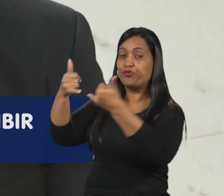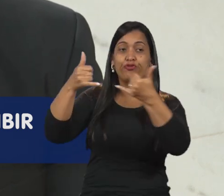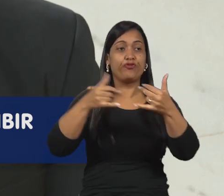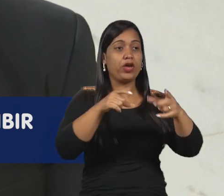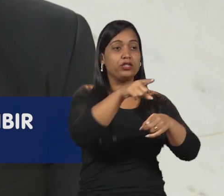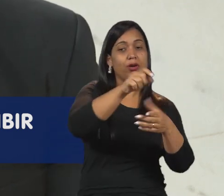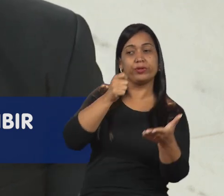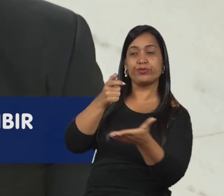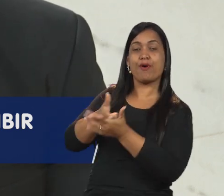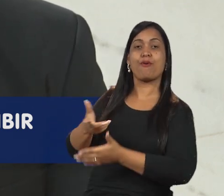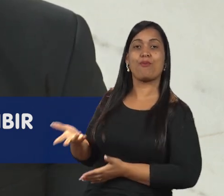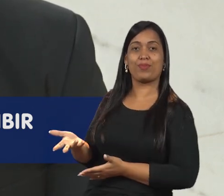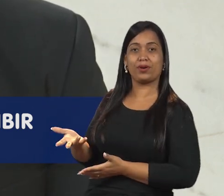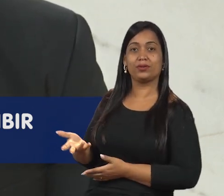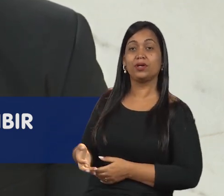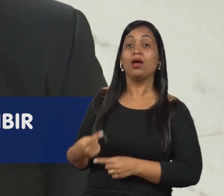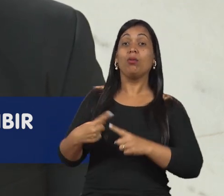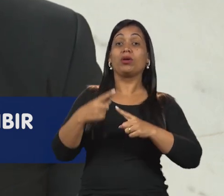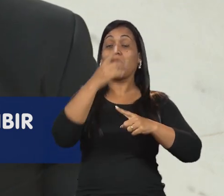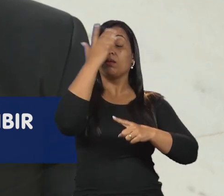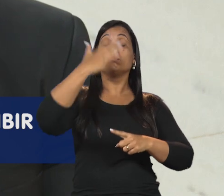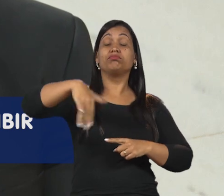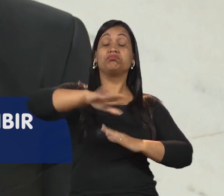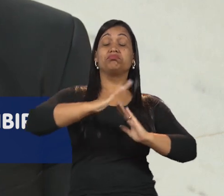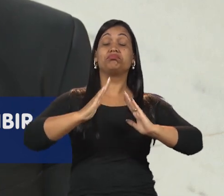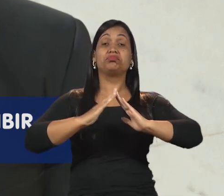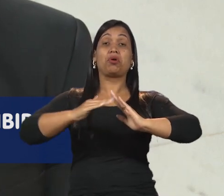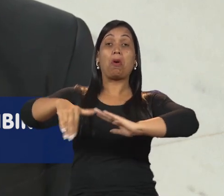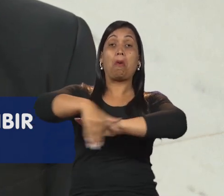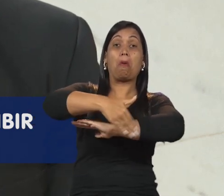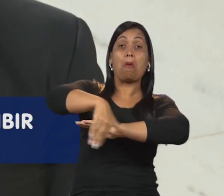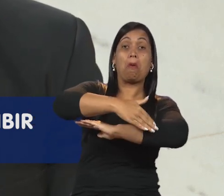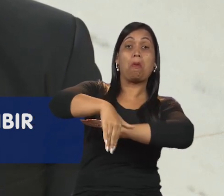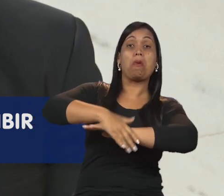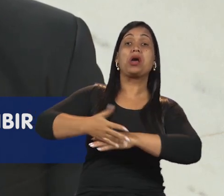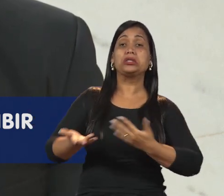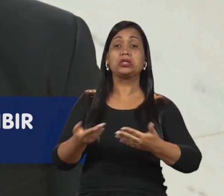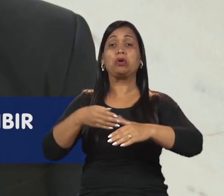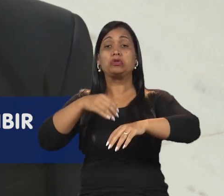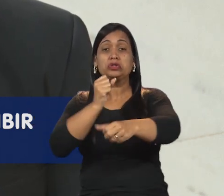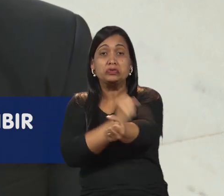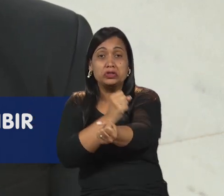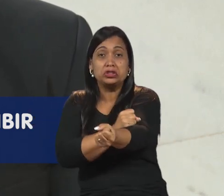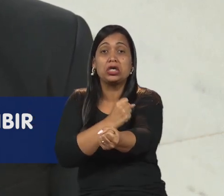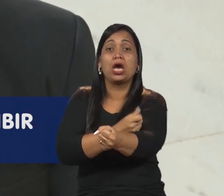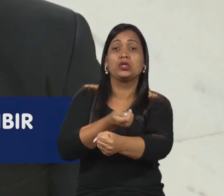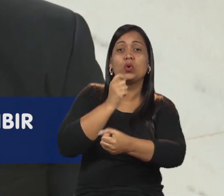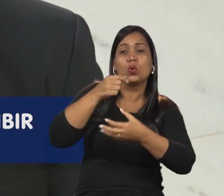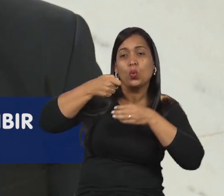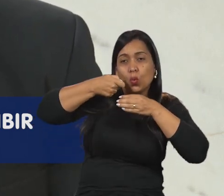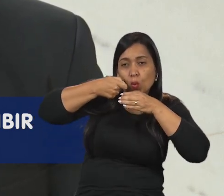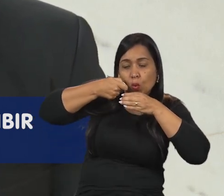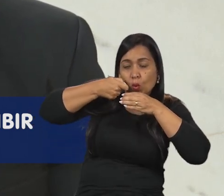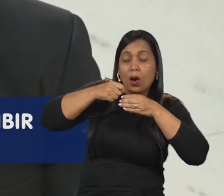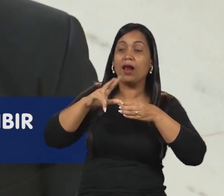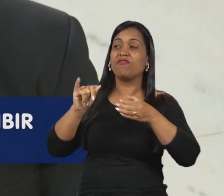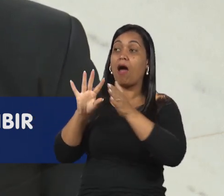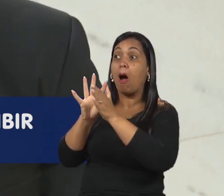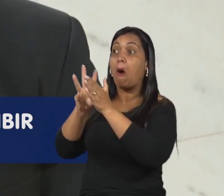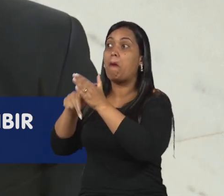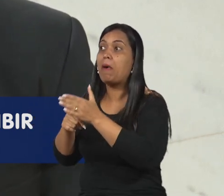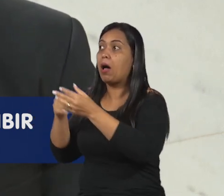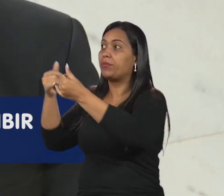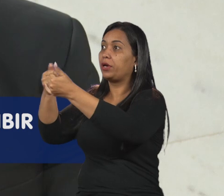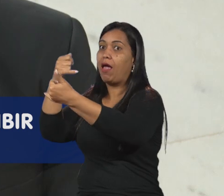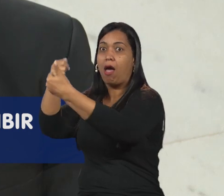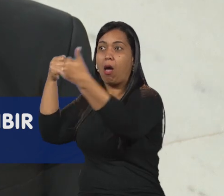pessoas em situação de rua que estão no vício do crack, e a gente sabe que ela vai delinquir pela facilidade do retorno,